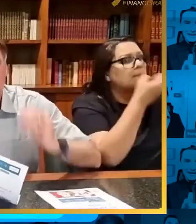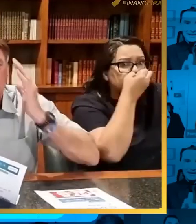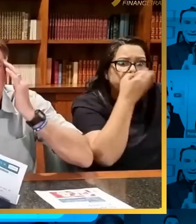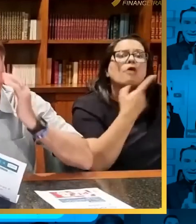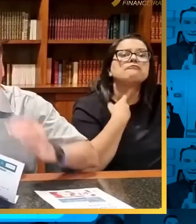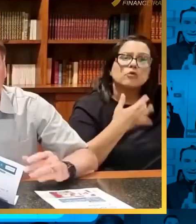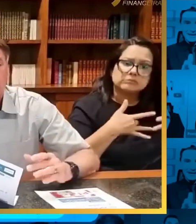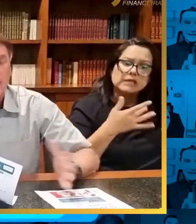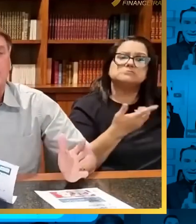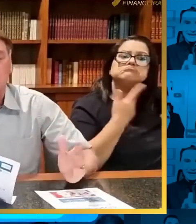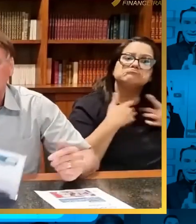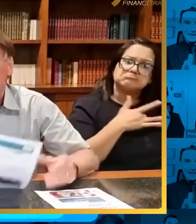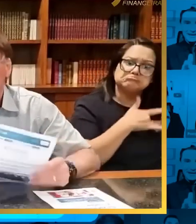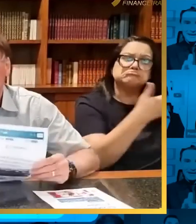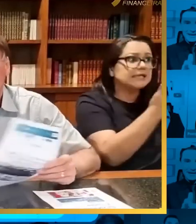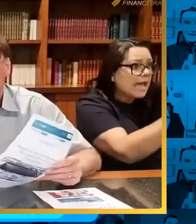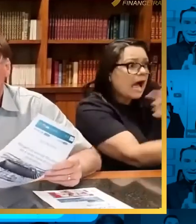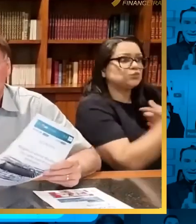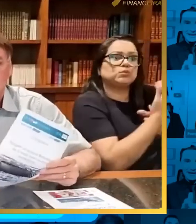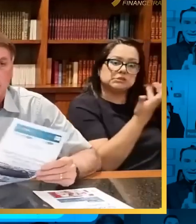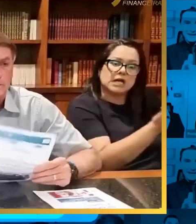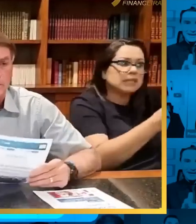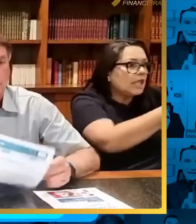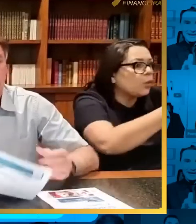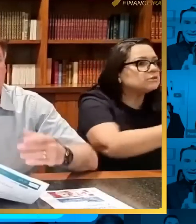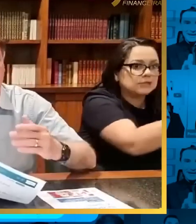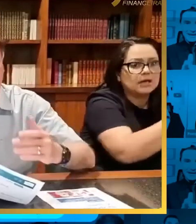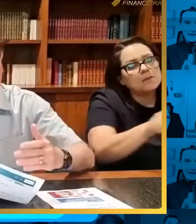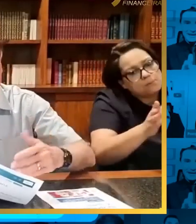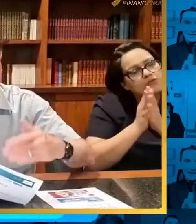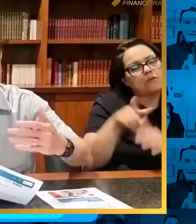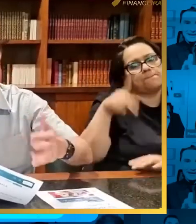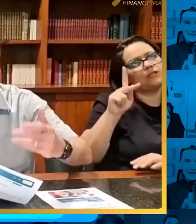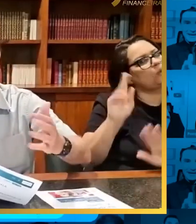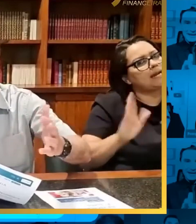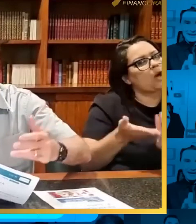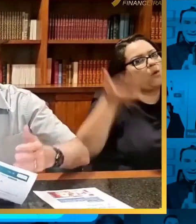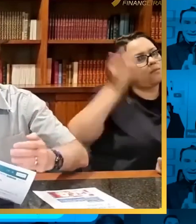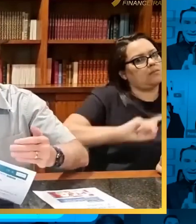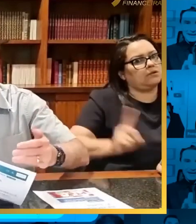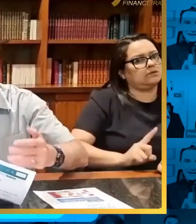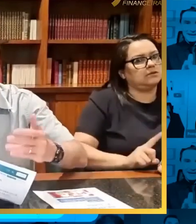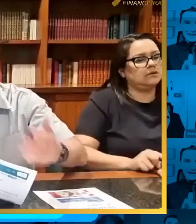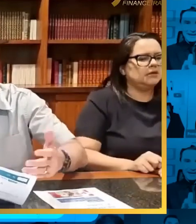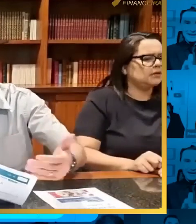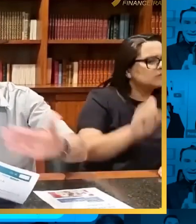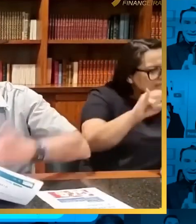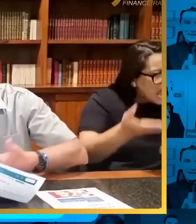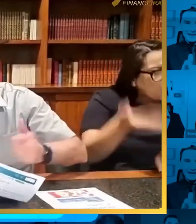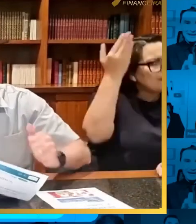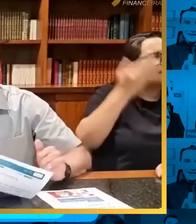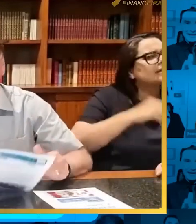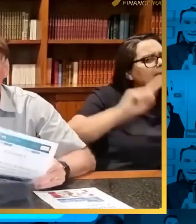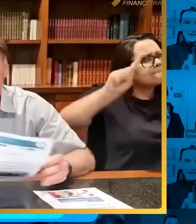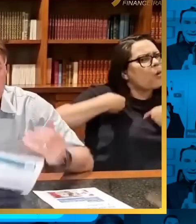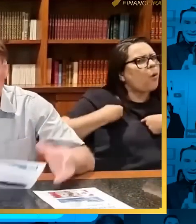parabéns parlamentares, nessa negociação. Eu só posso entender que seria um reajuste da Petrobras agora, interesse político para atingir